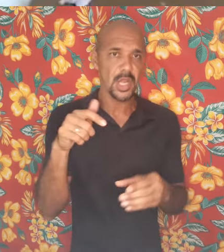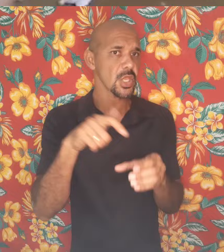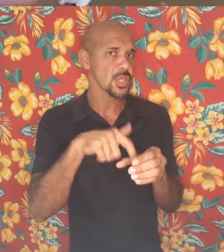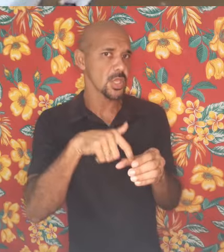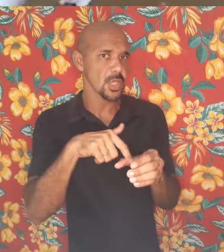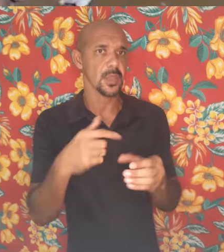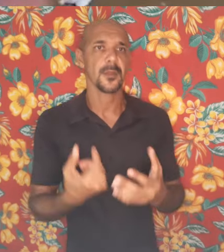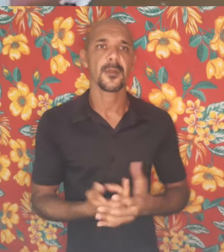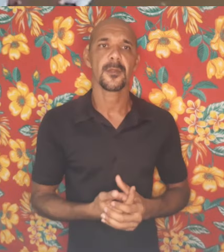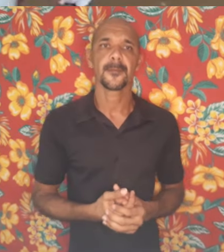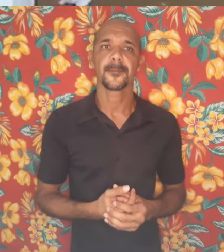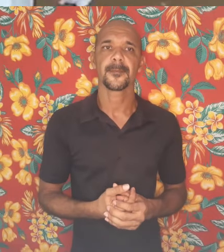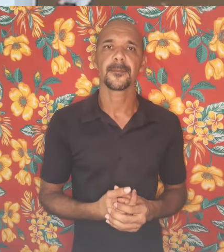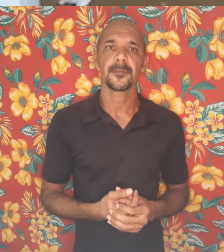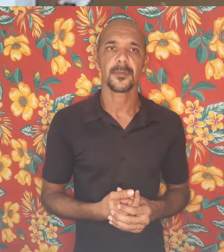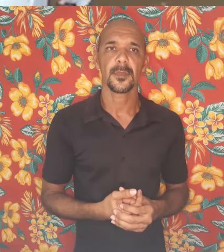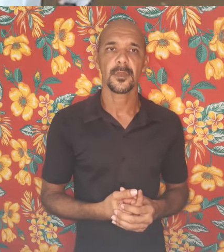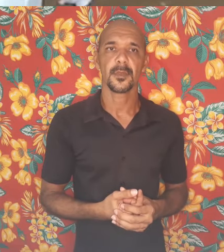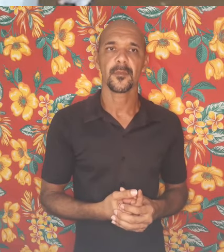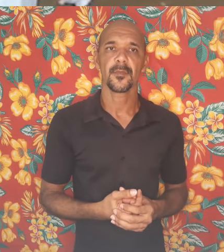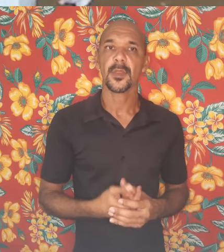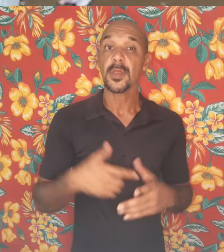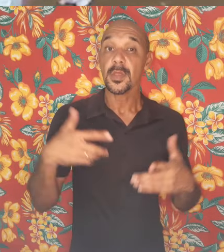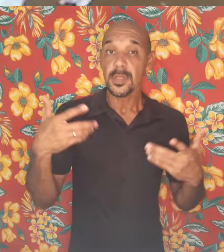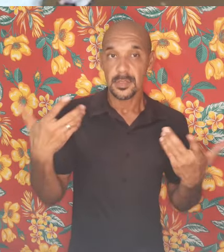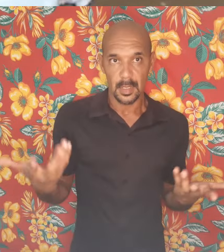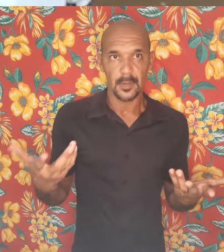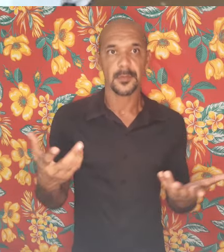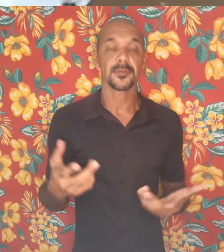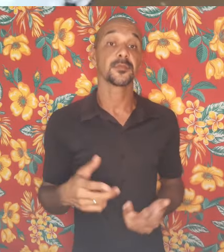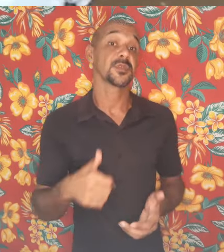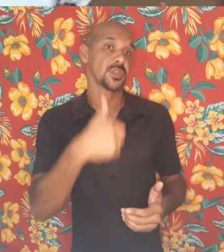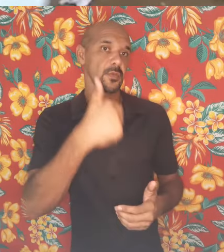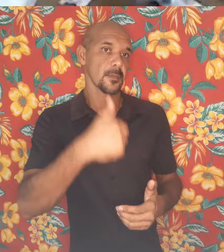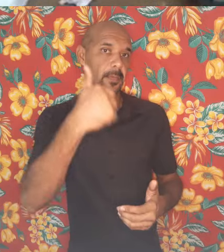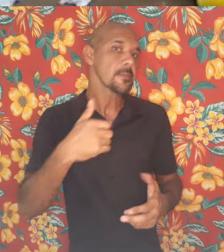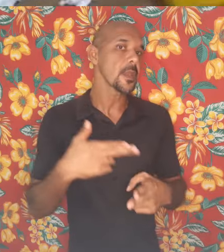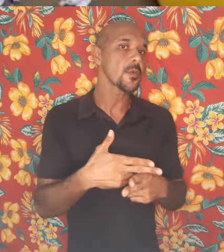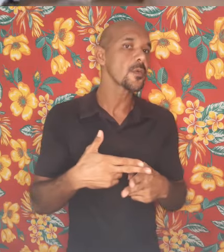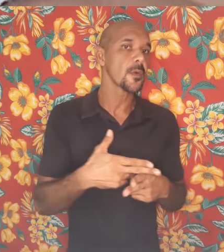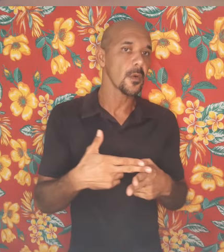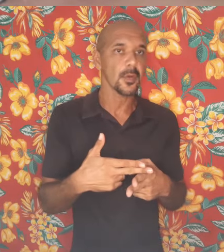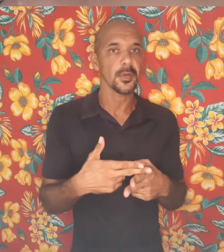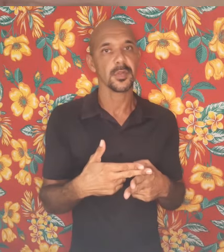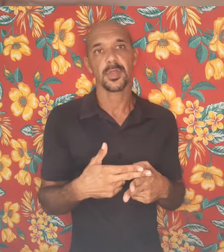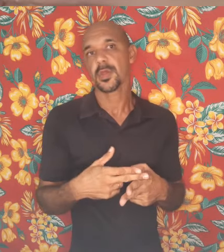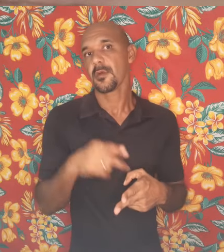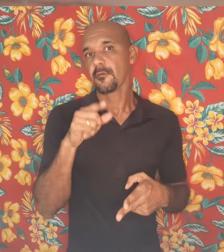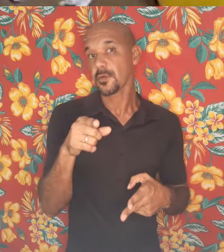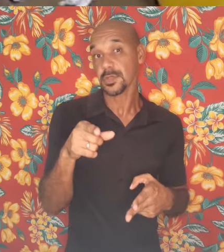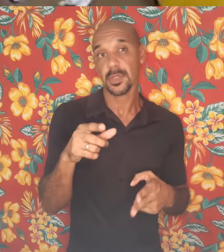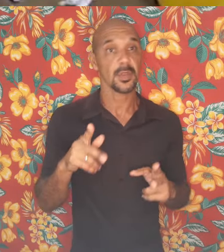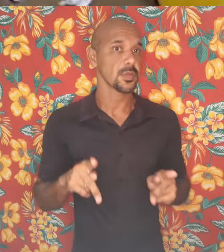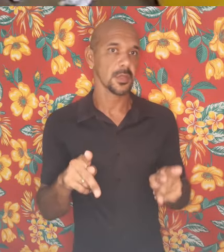Se não ficar fundo o suficiente no primeiro corte, a gente vai repetir o processo até ele ficar aqui com 2 ou 3 dedinhos